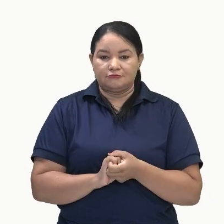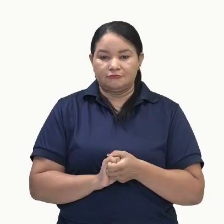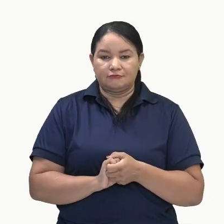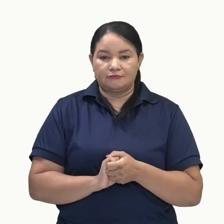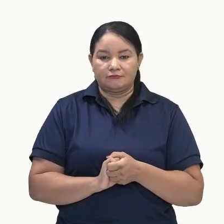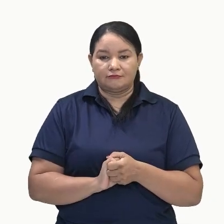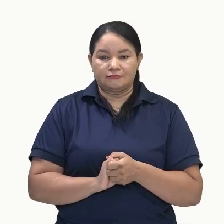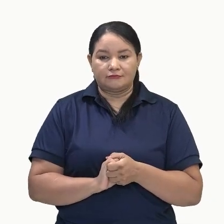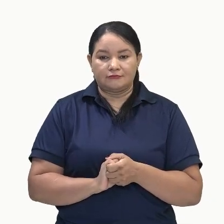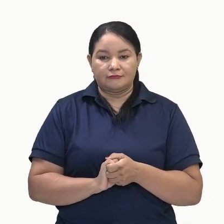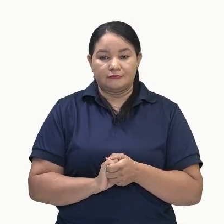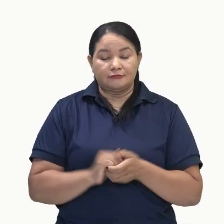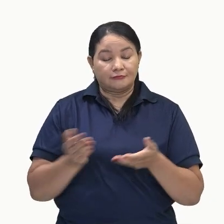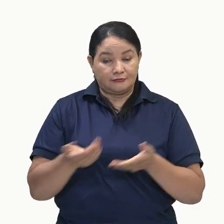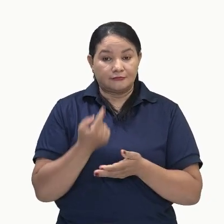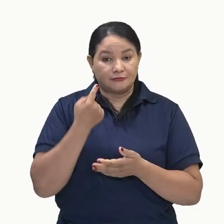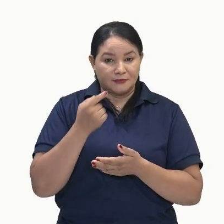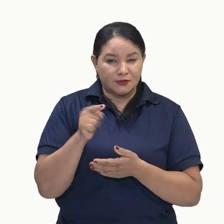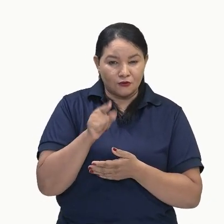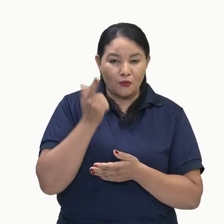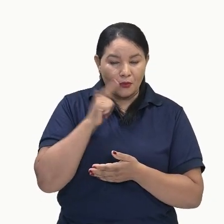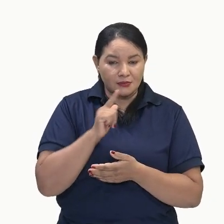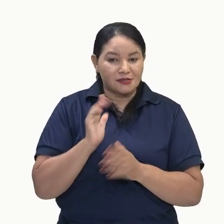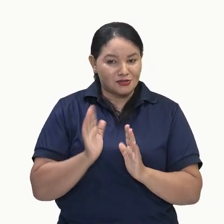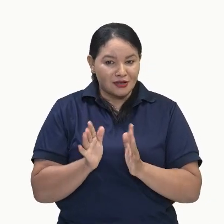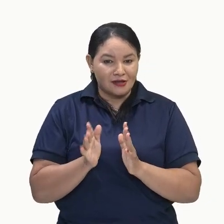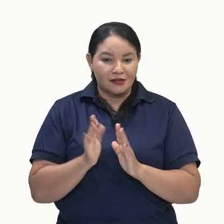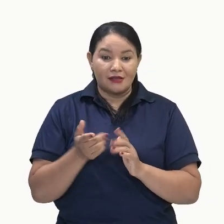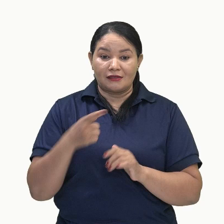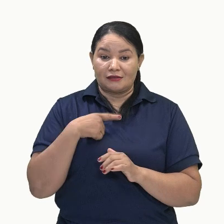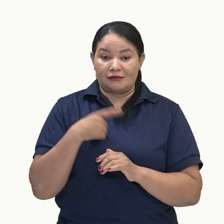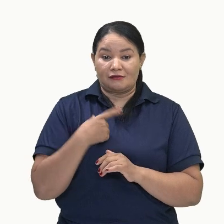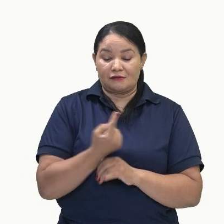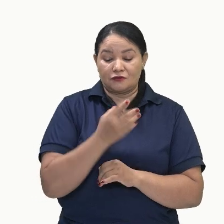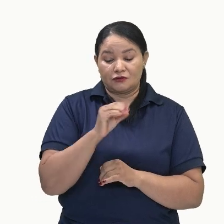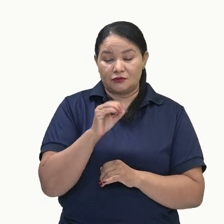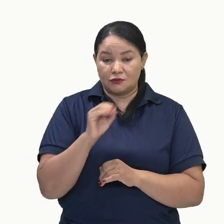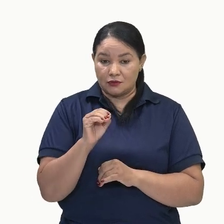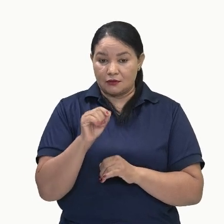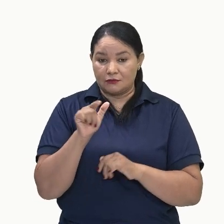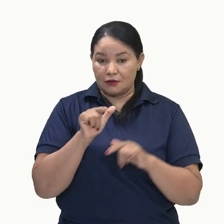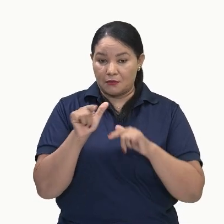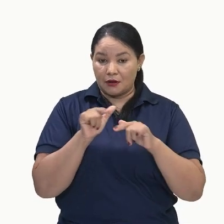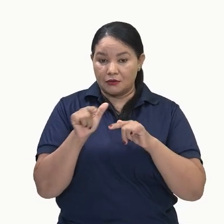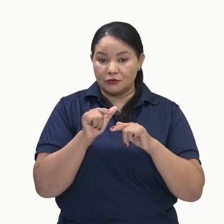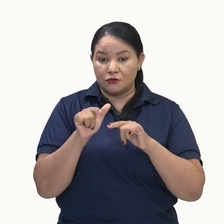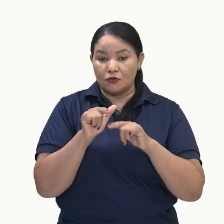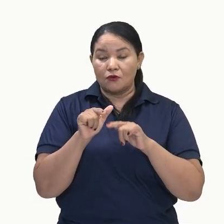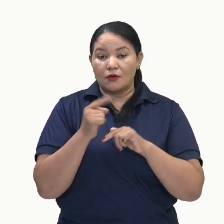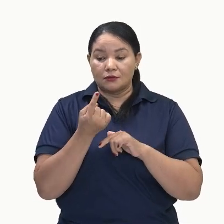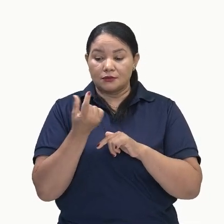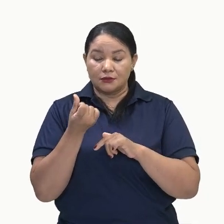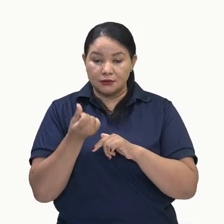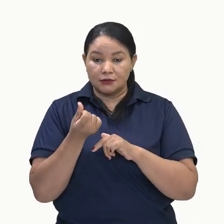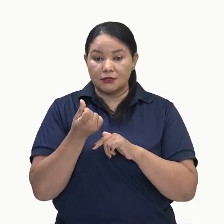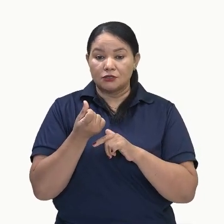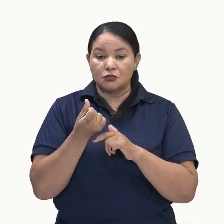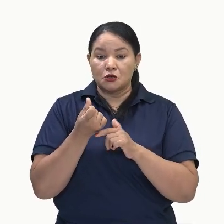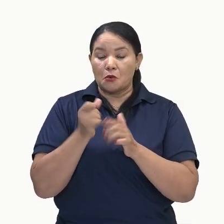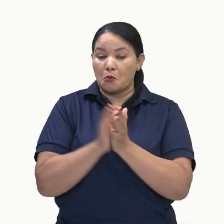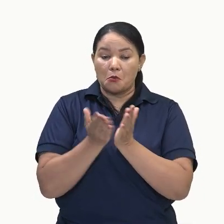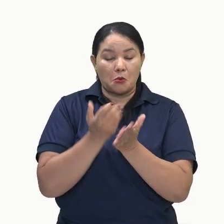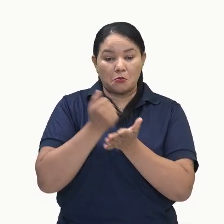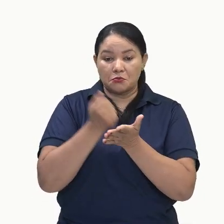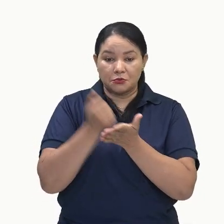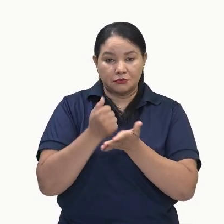matemática? Agora acho que você já pegou o jeito. Ó. Nós temos 100 trabalhadores e desse total 16 não tinham carteira assinada. Então nós